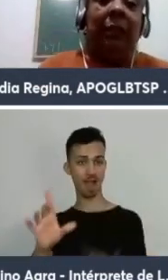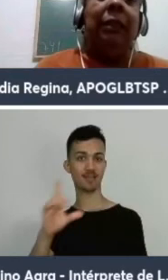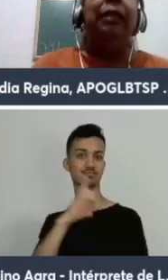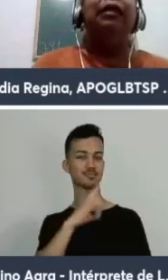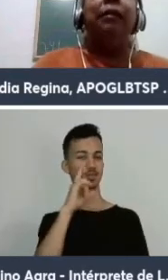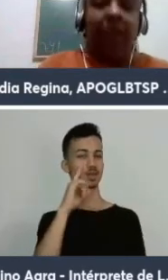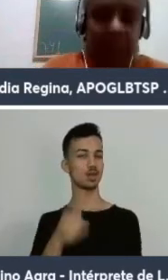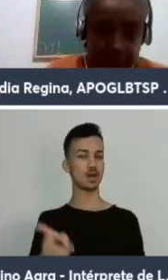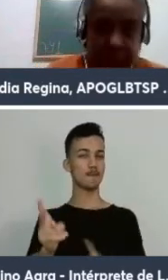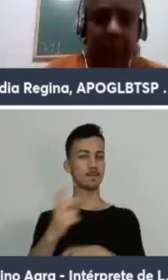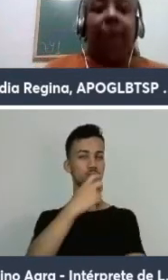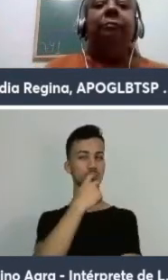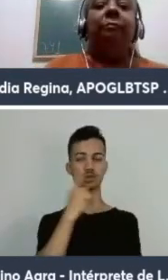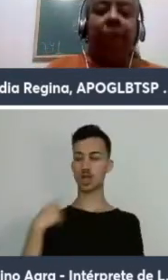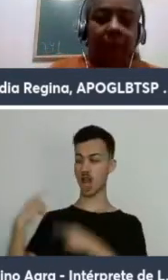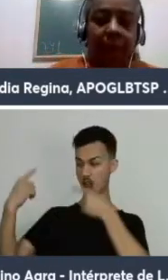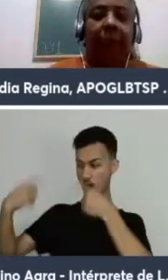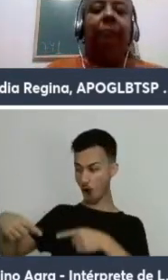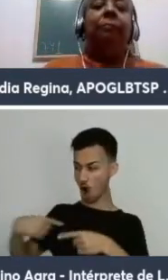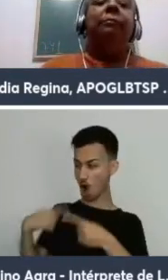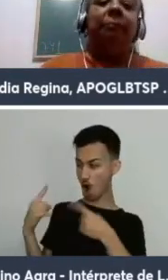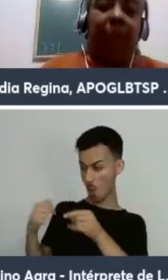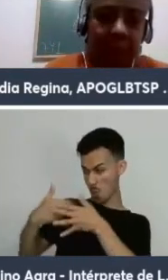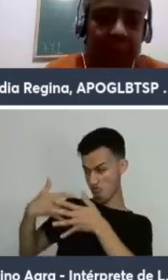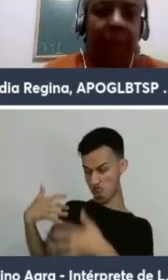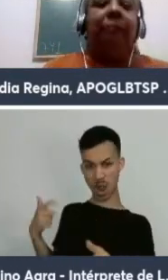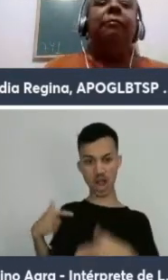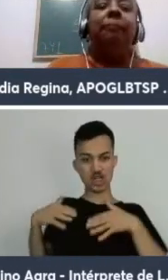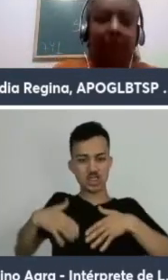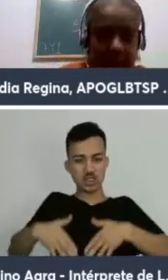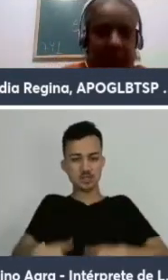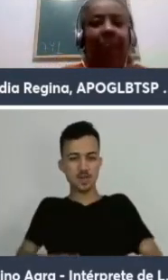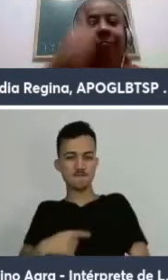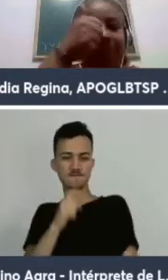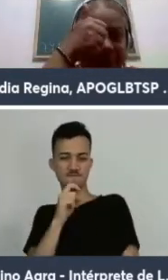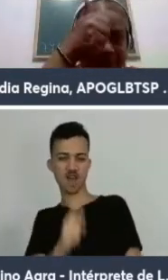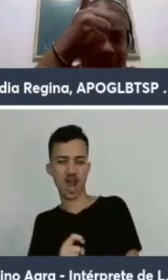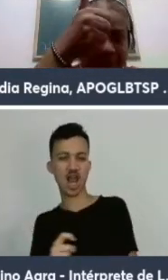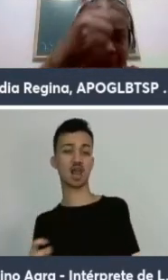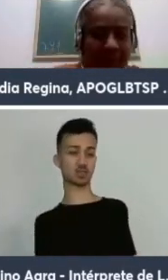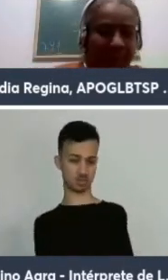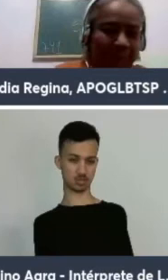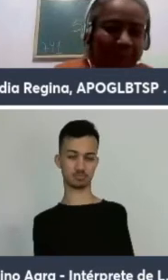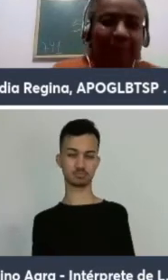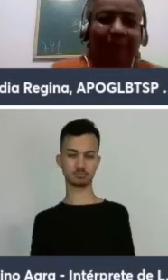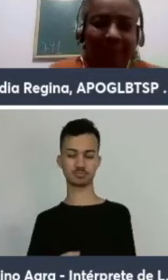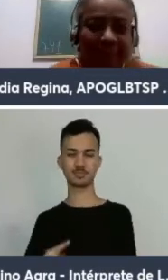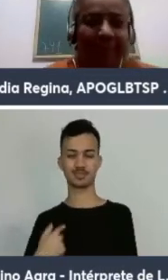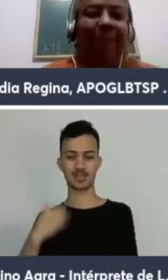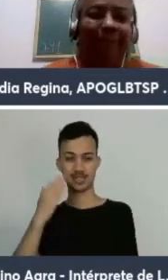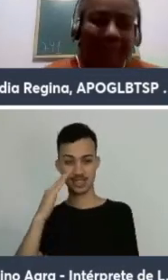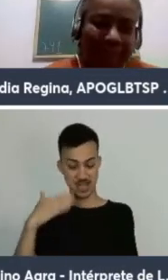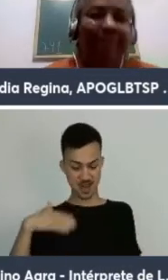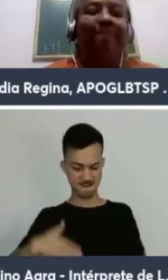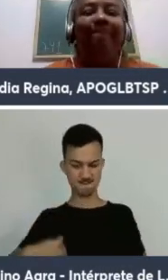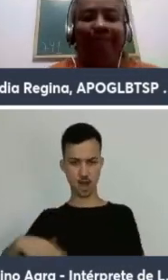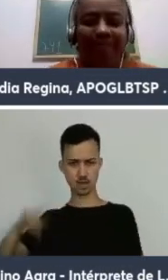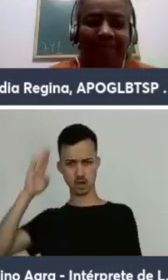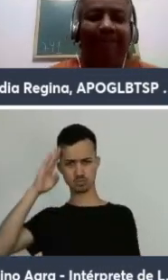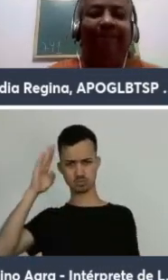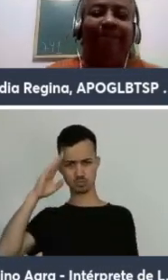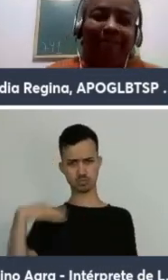inimigo. O inimigo estava vestido de verde, ele estava de farda, né?